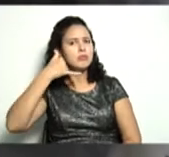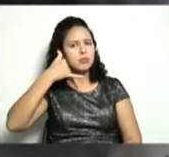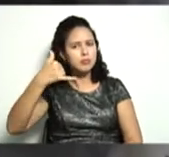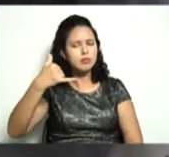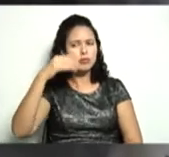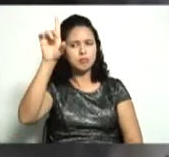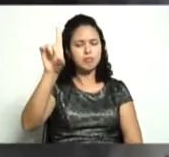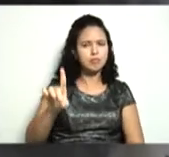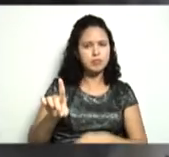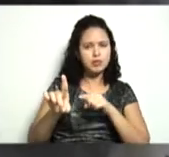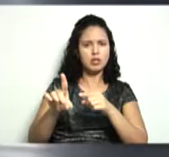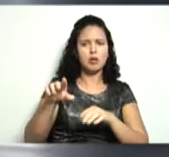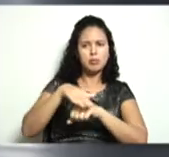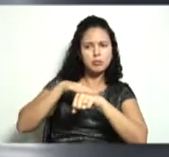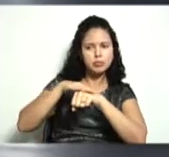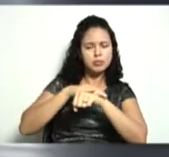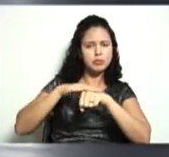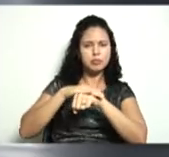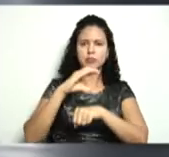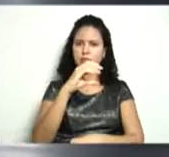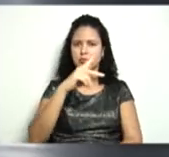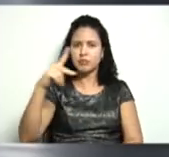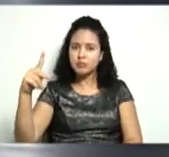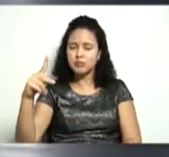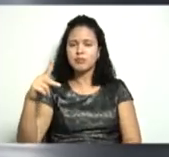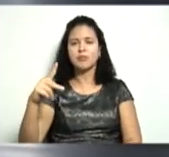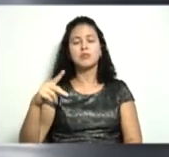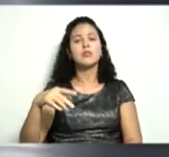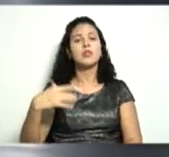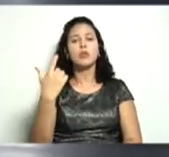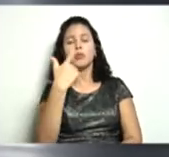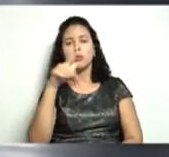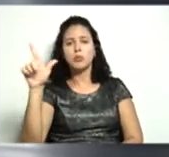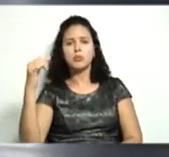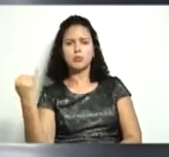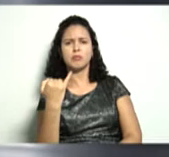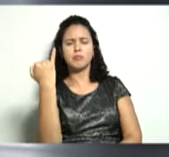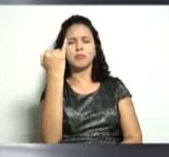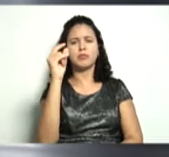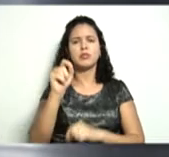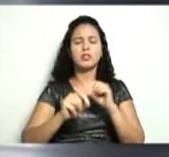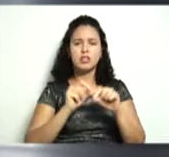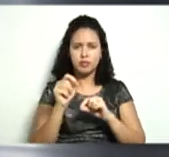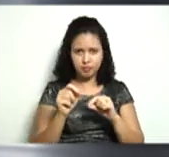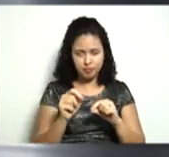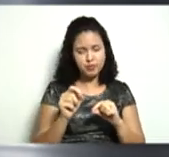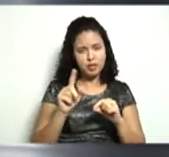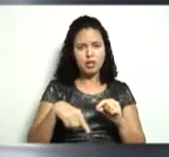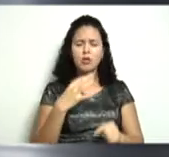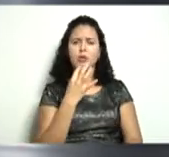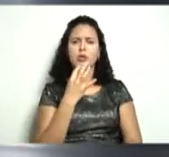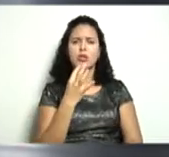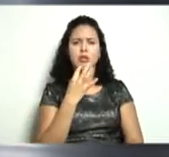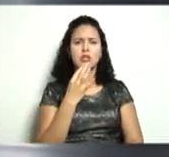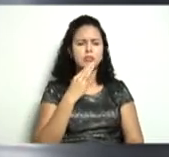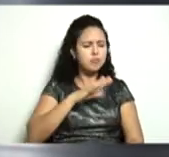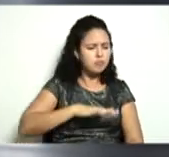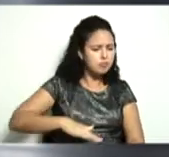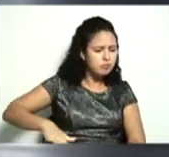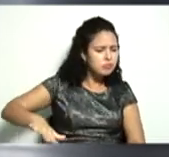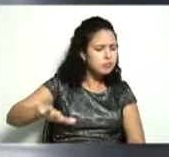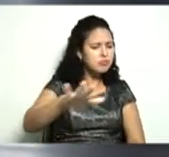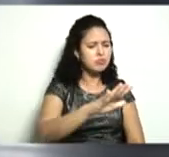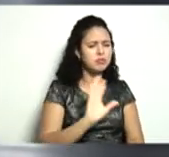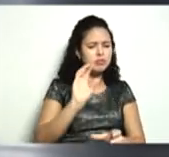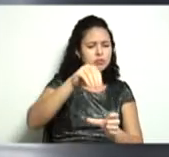com o presidente da cooperativa. E outro ponto importantíssimo para nós é que ele conhece toda a região que a